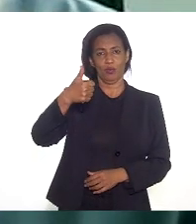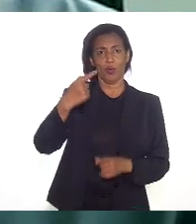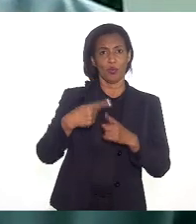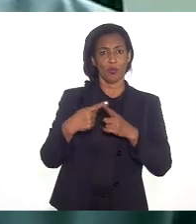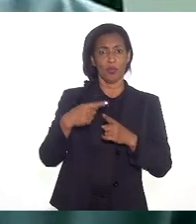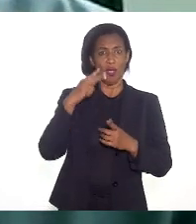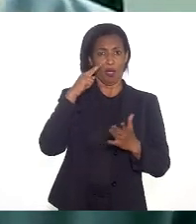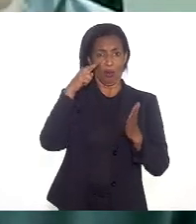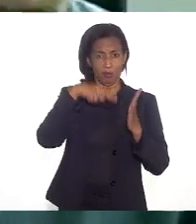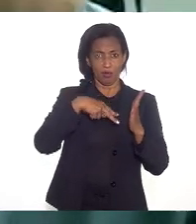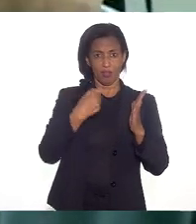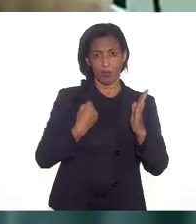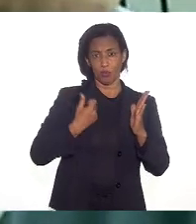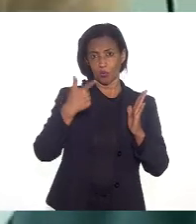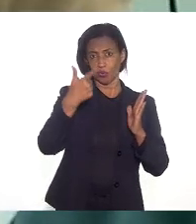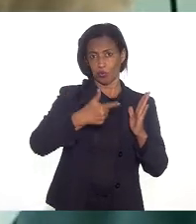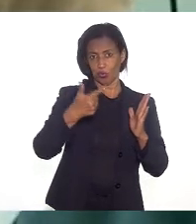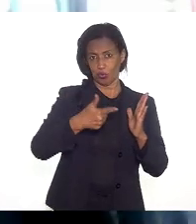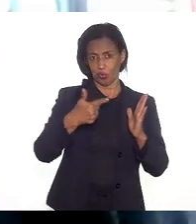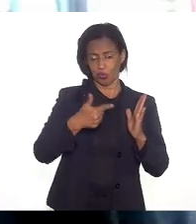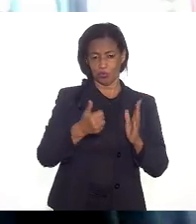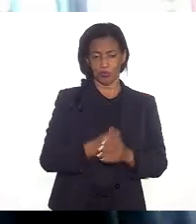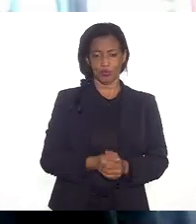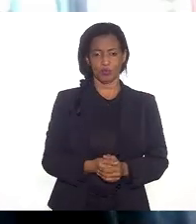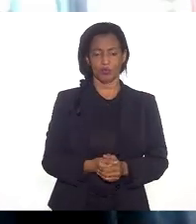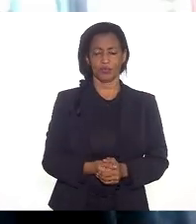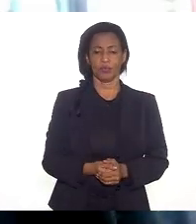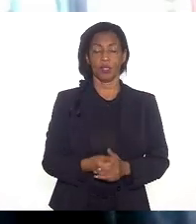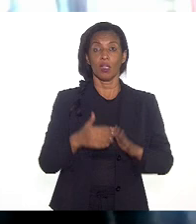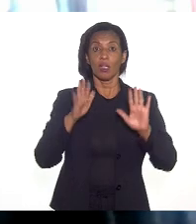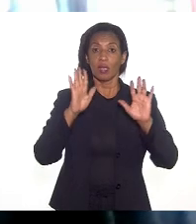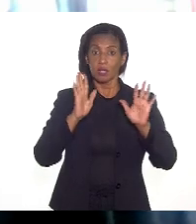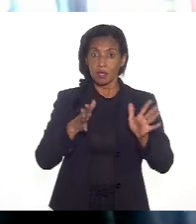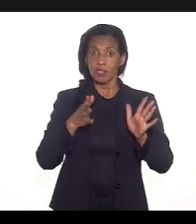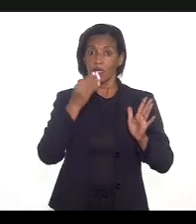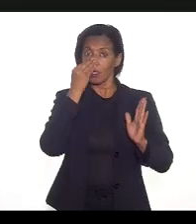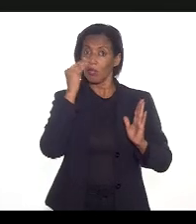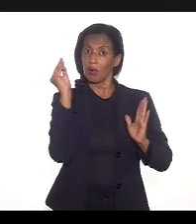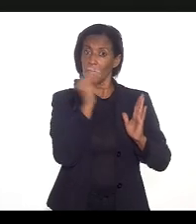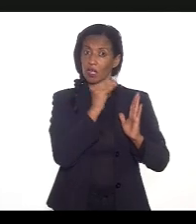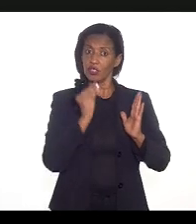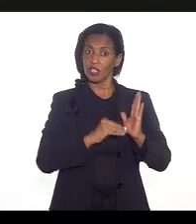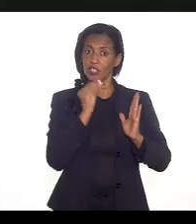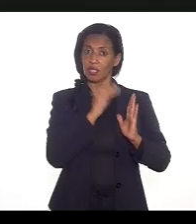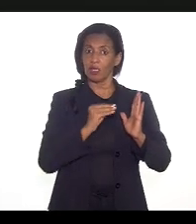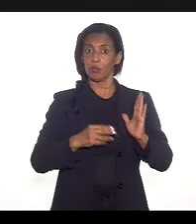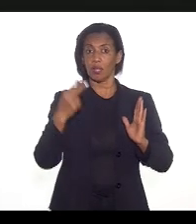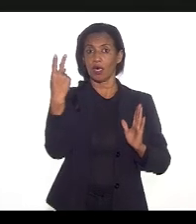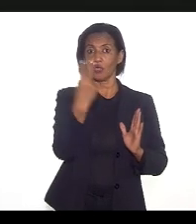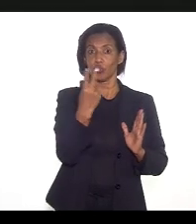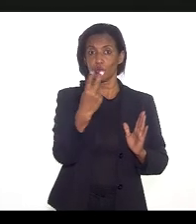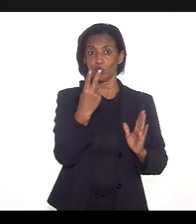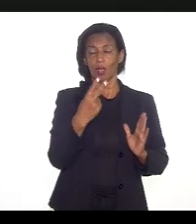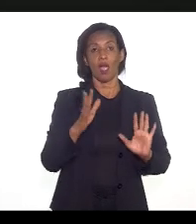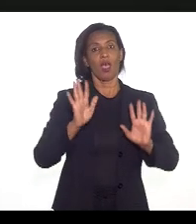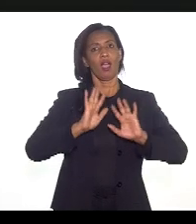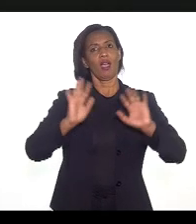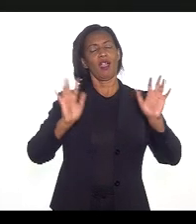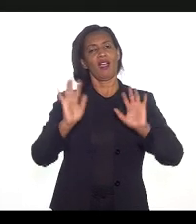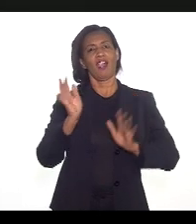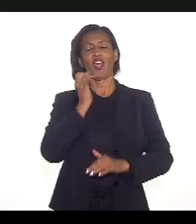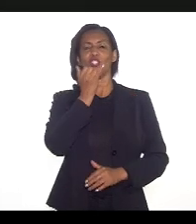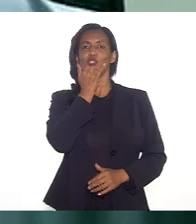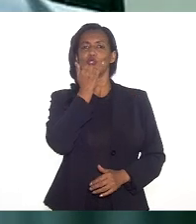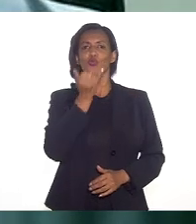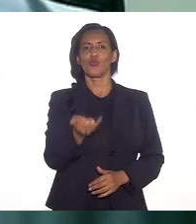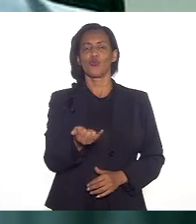que diz a emenda número 2. Ô, Luiz Paulo, mas nós rejeitamos as duas emendas. Ah, então, desculpa, achei que o